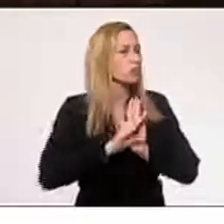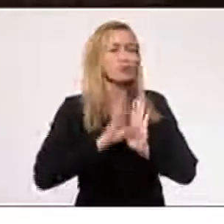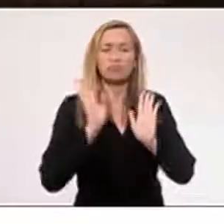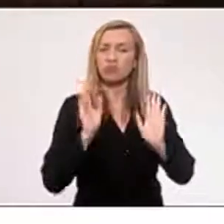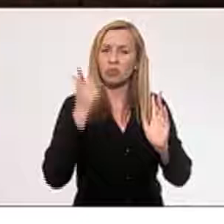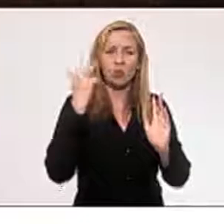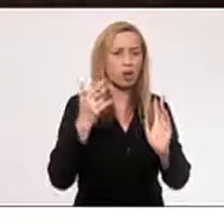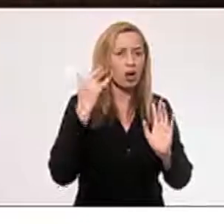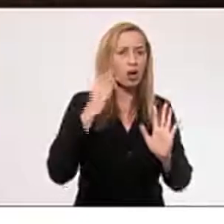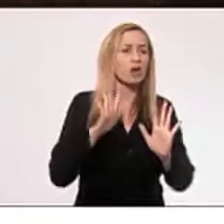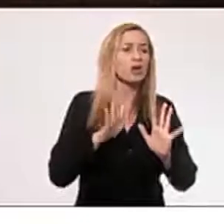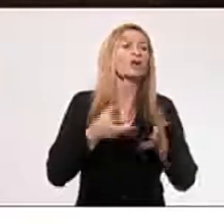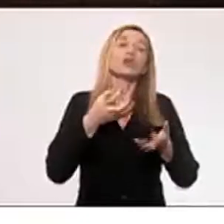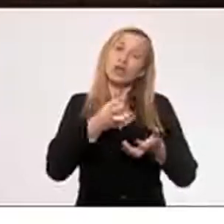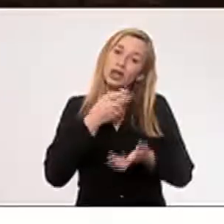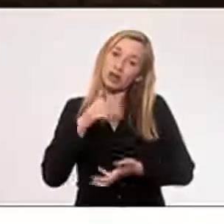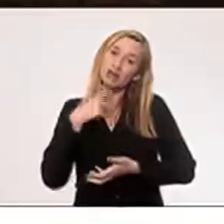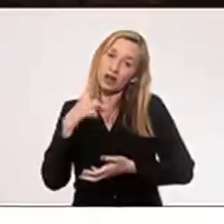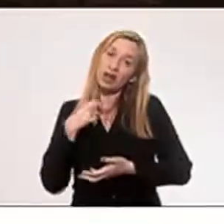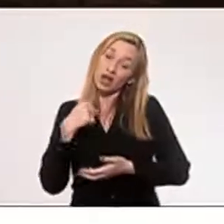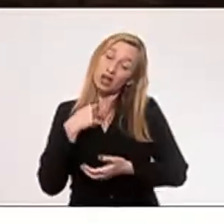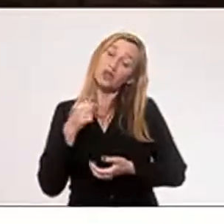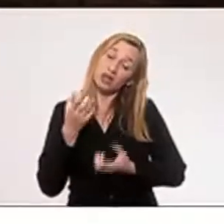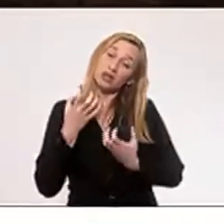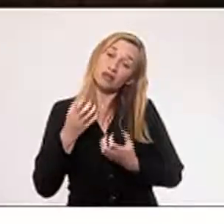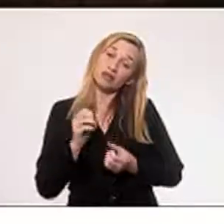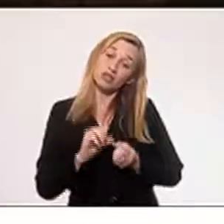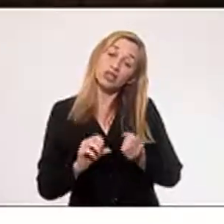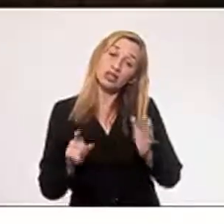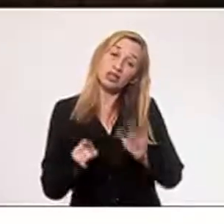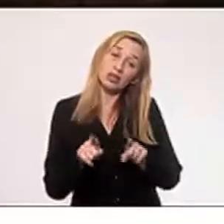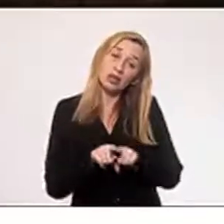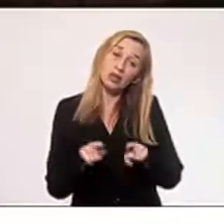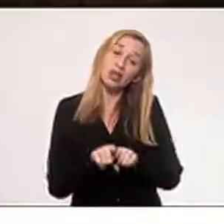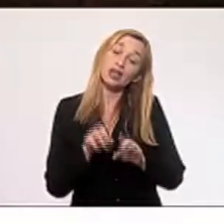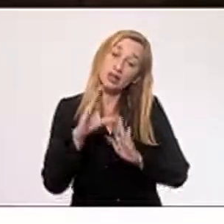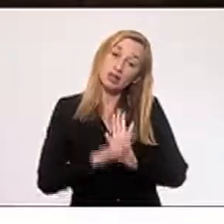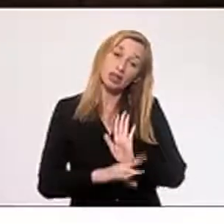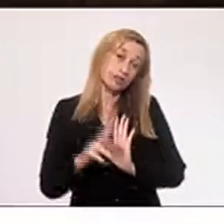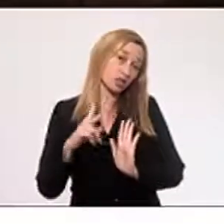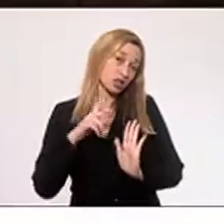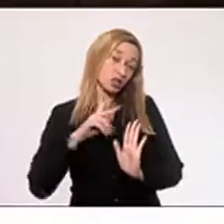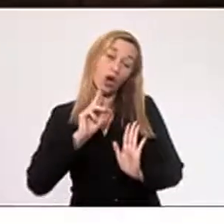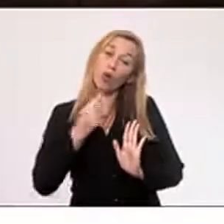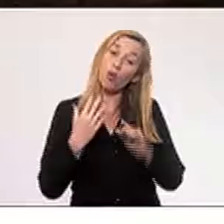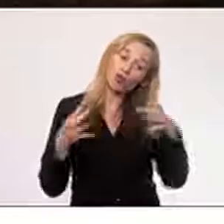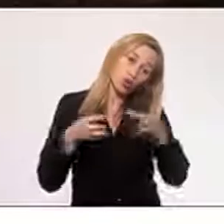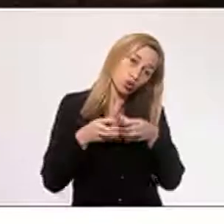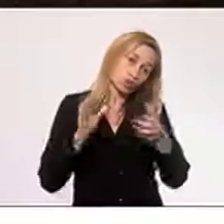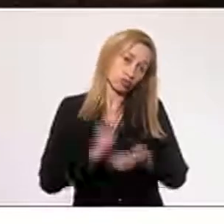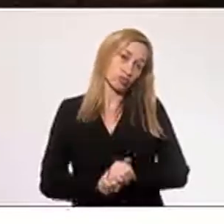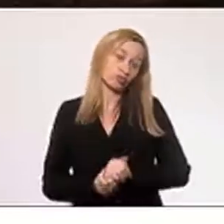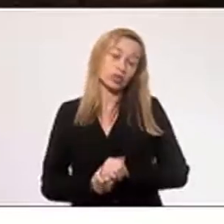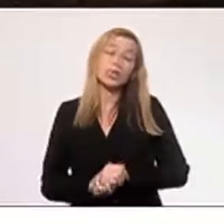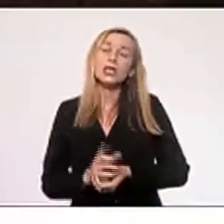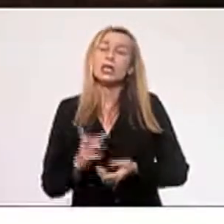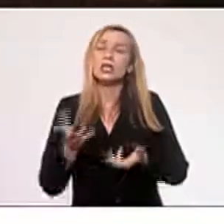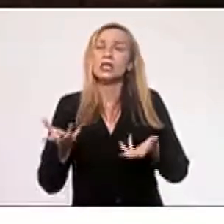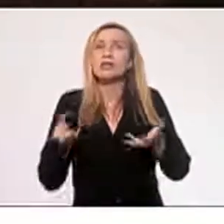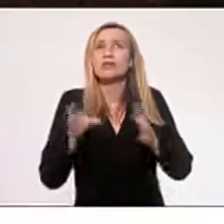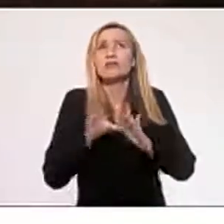dito, eu quero dizer que eu mesmo pretendo fazer emendas, individualmente ou em conjunto, e